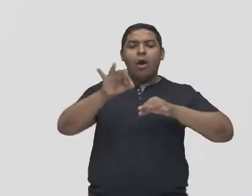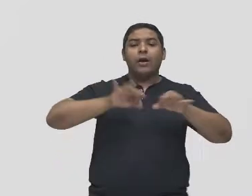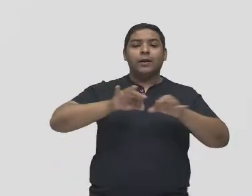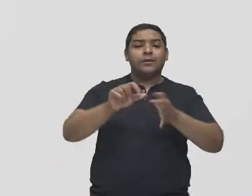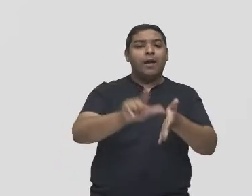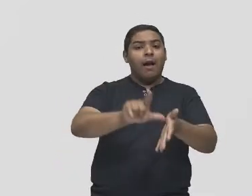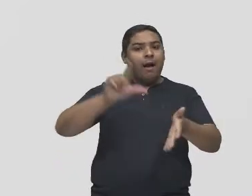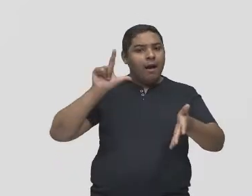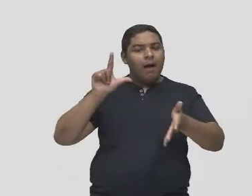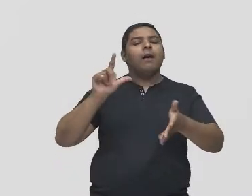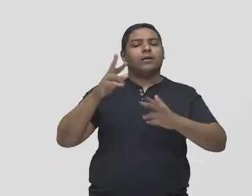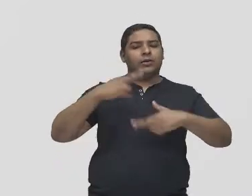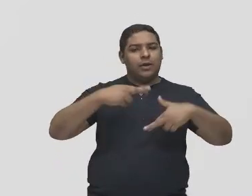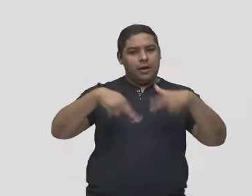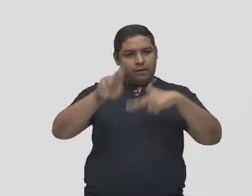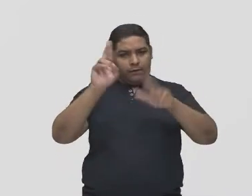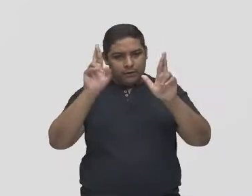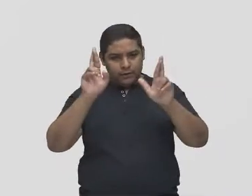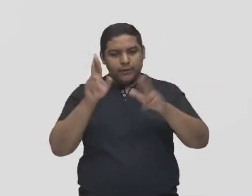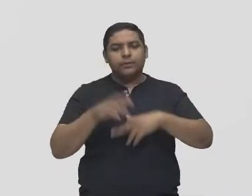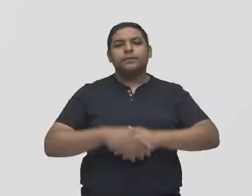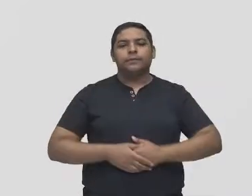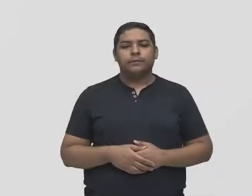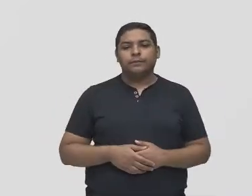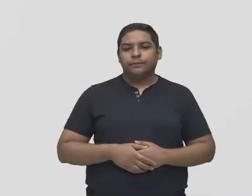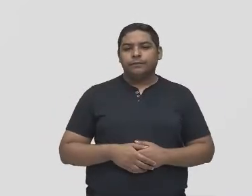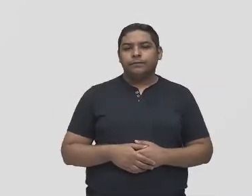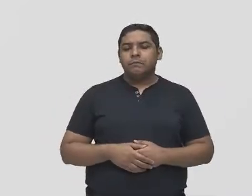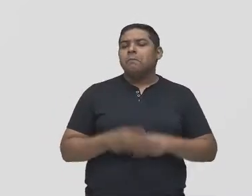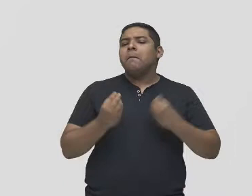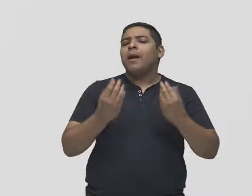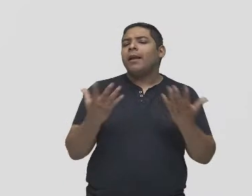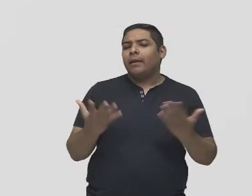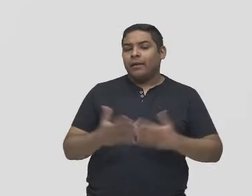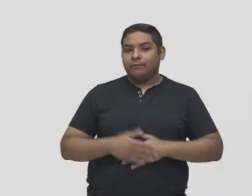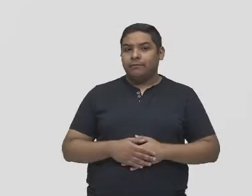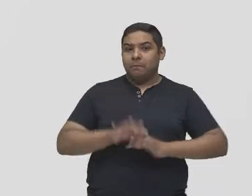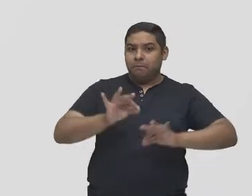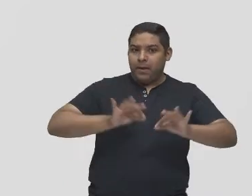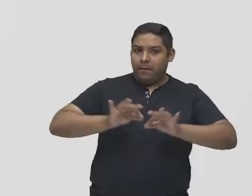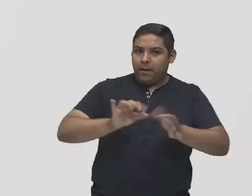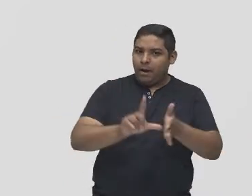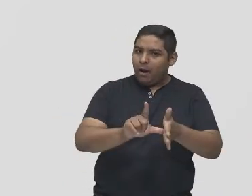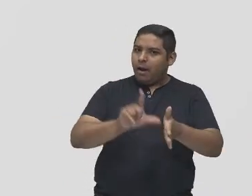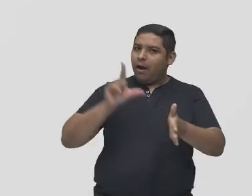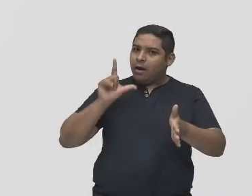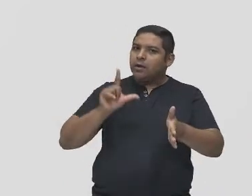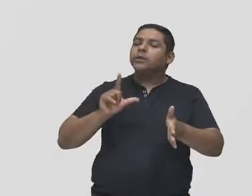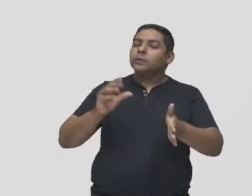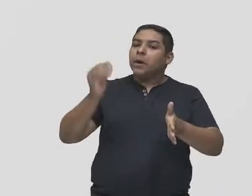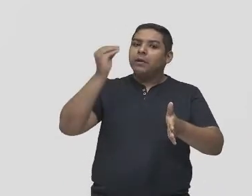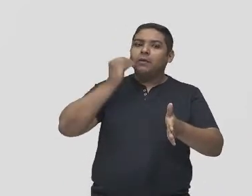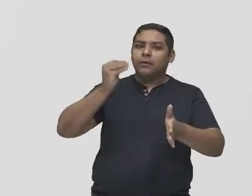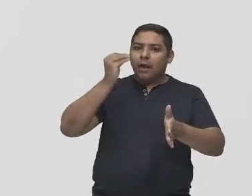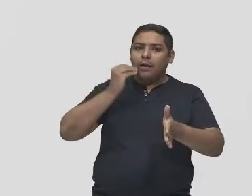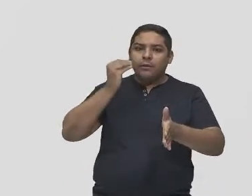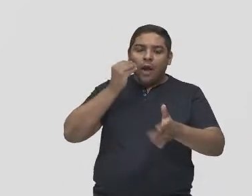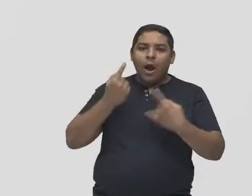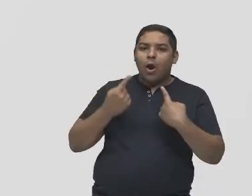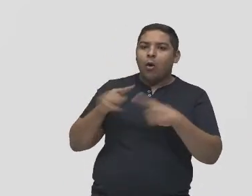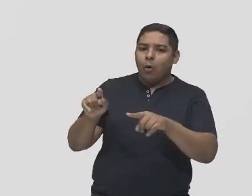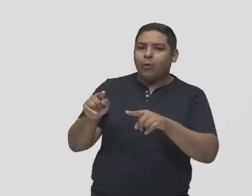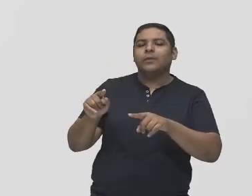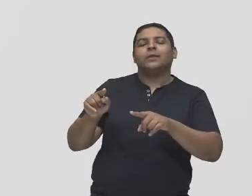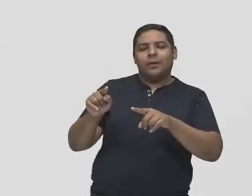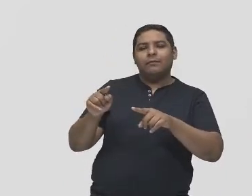Revolução, como eu comentei a vocês, que era justamente para quê? Nós vamos começar a nos preparar para tentar conter uma possível revolta, mas não